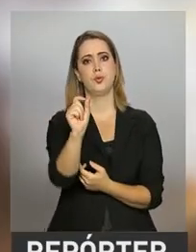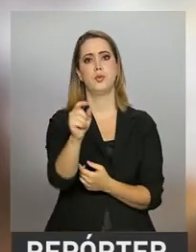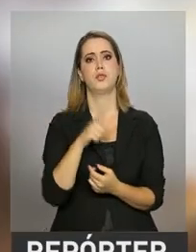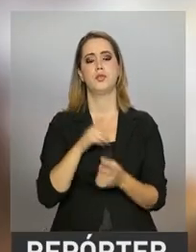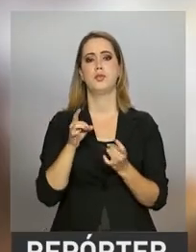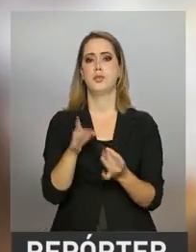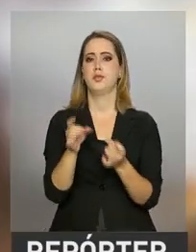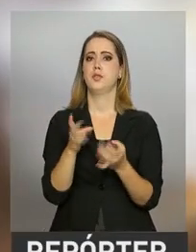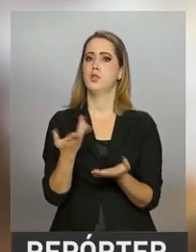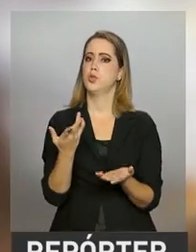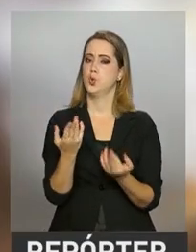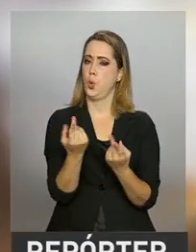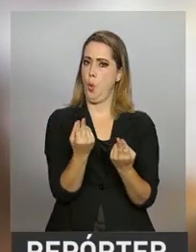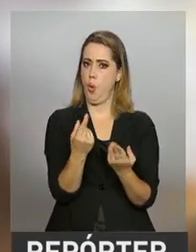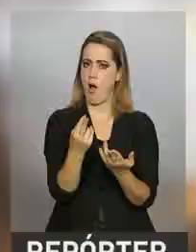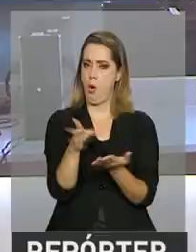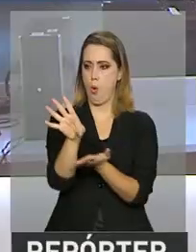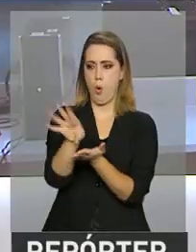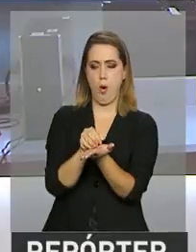vendido como original.